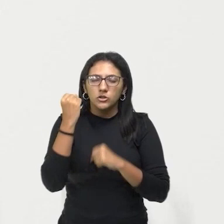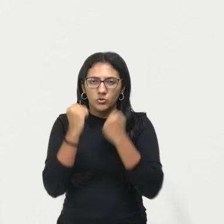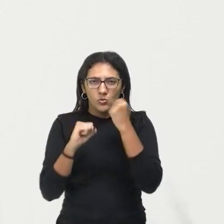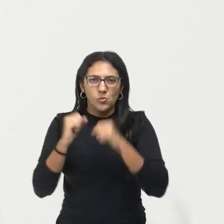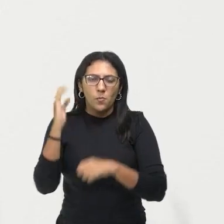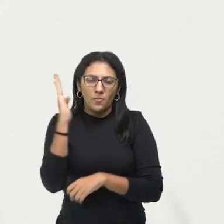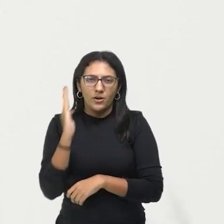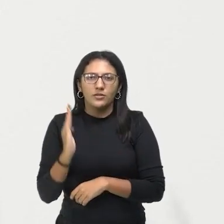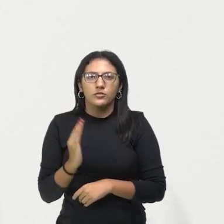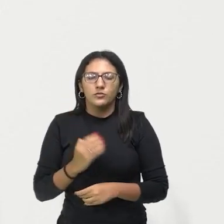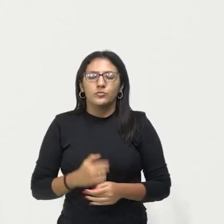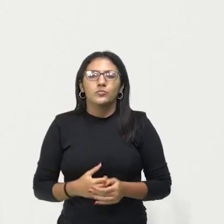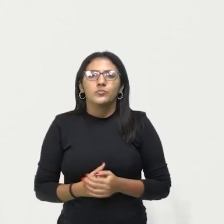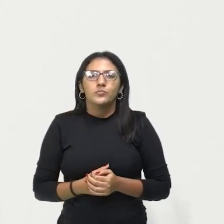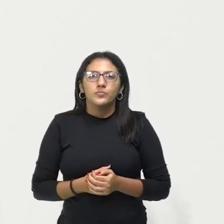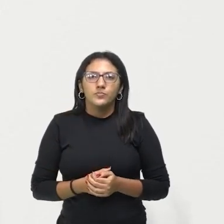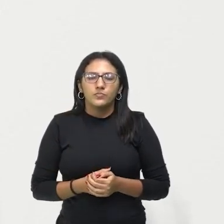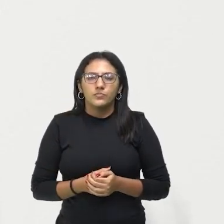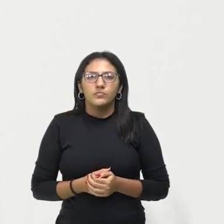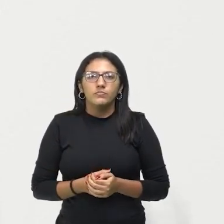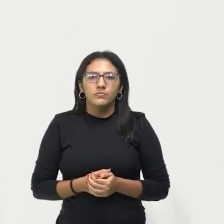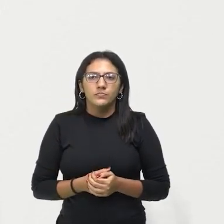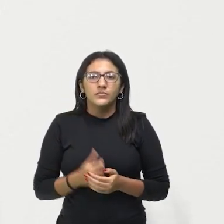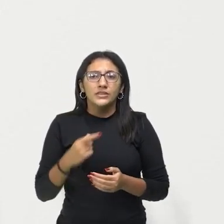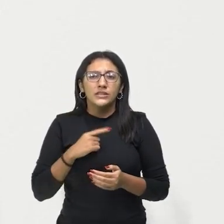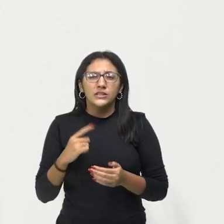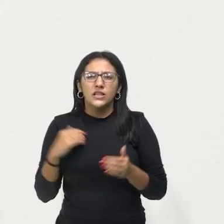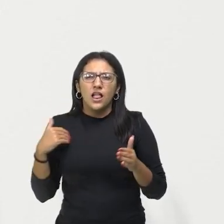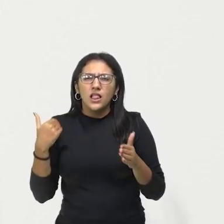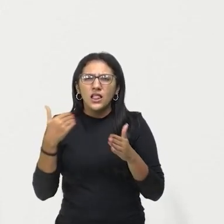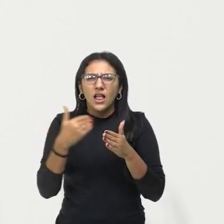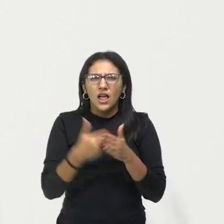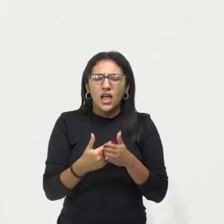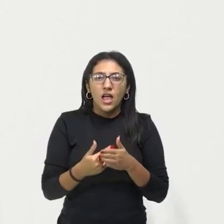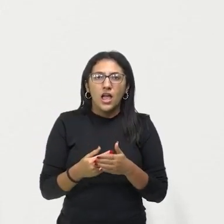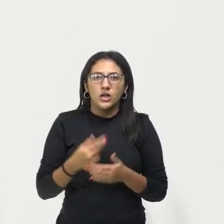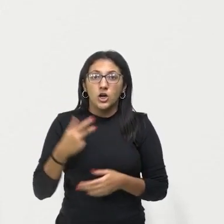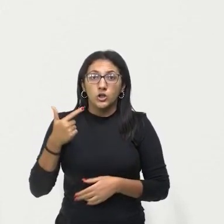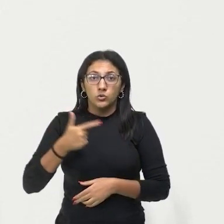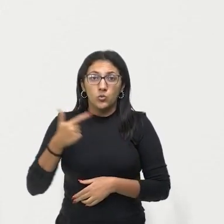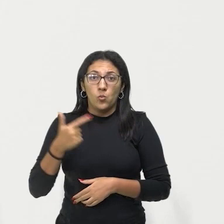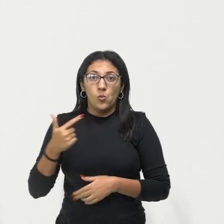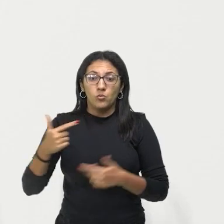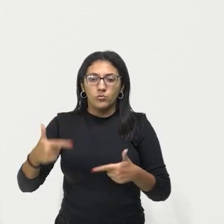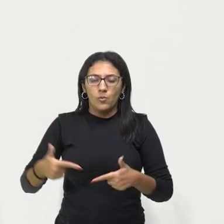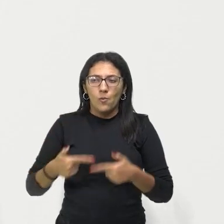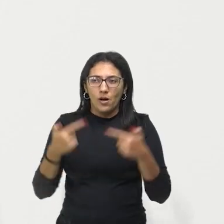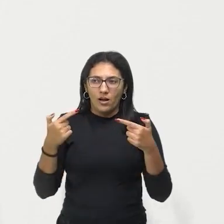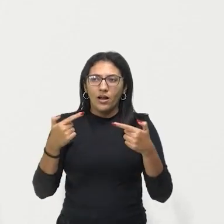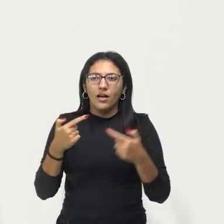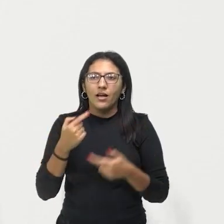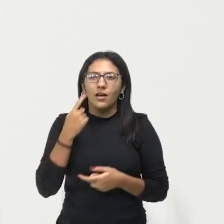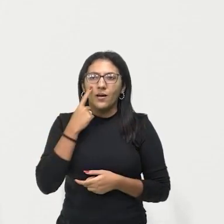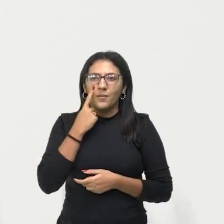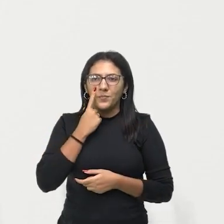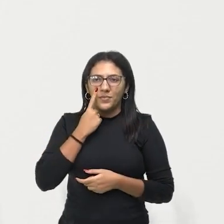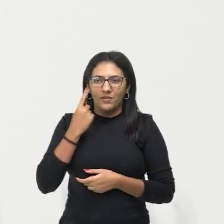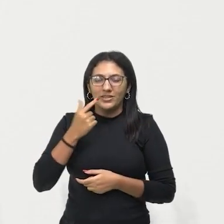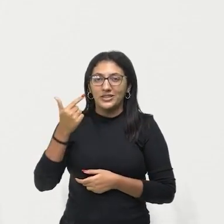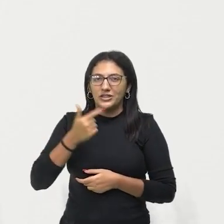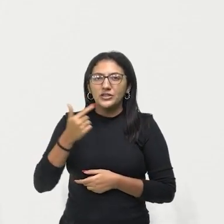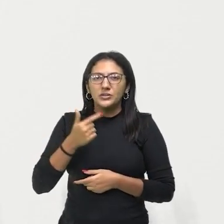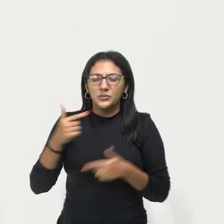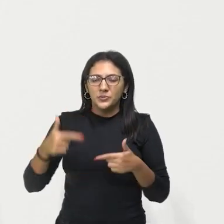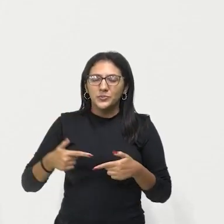bom? Bom, nós tivemos até o final da Segunda Guerra Mundial, tá? Essa abreviação aqui da Segunda Guerra